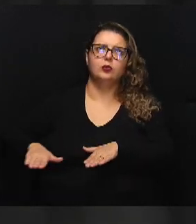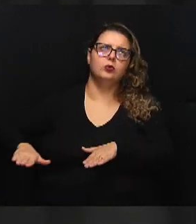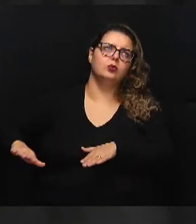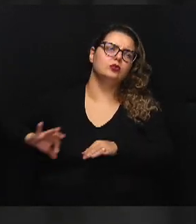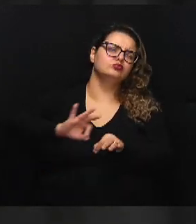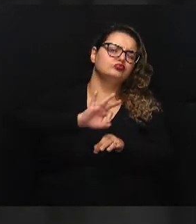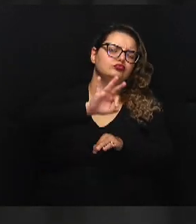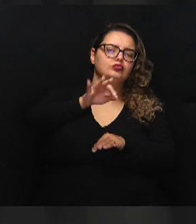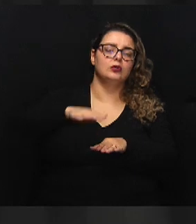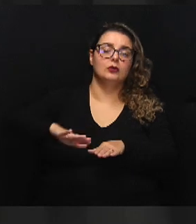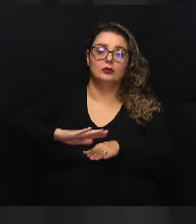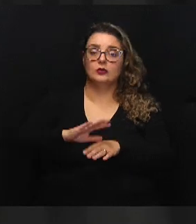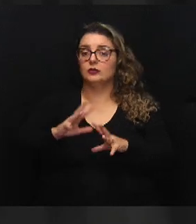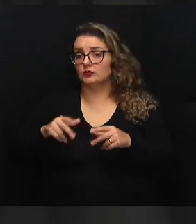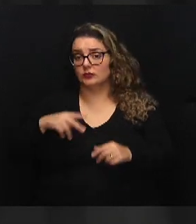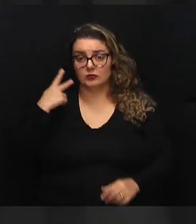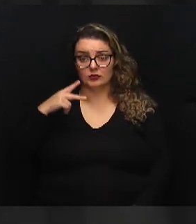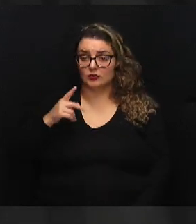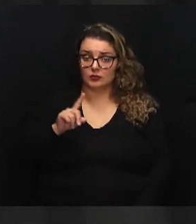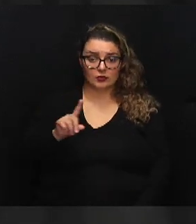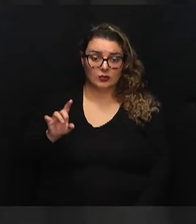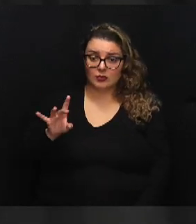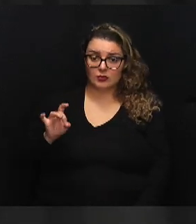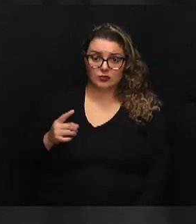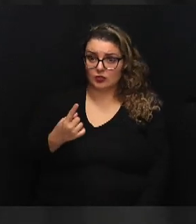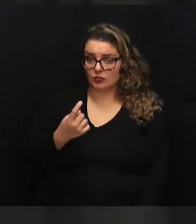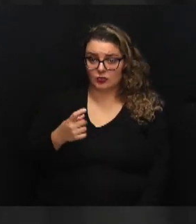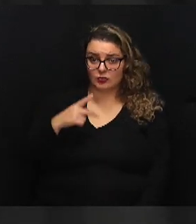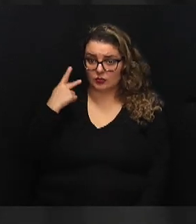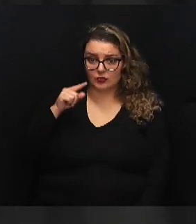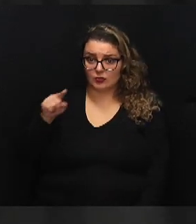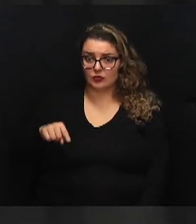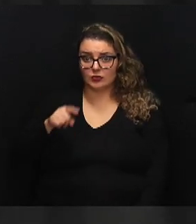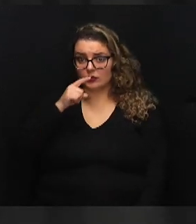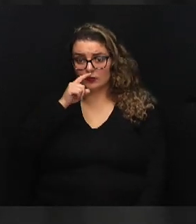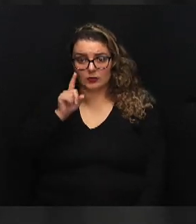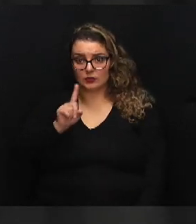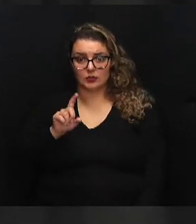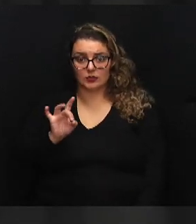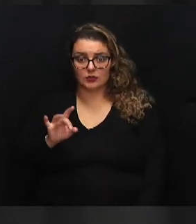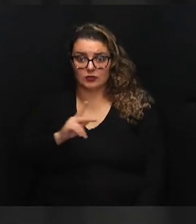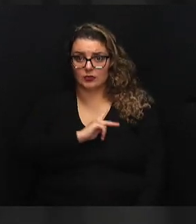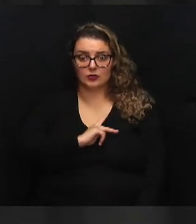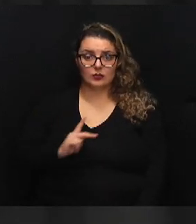Tudo isso com a ajuda dos vereadores. Não é só o vereador Zé Carlos, não é só o presidente